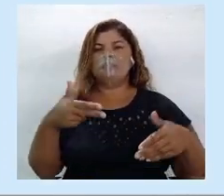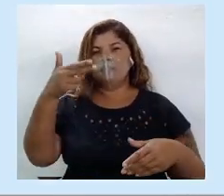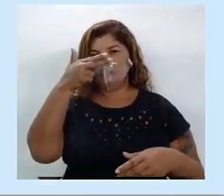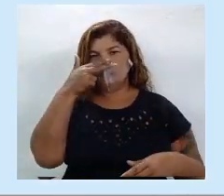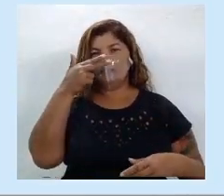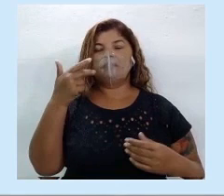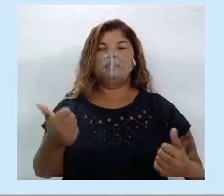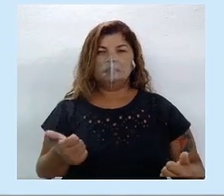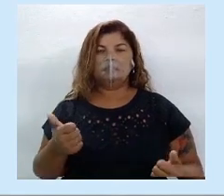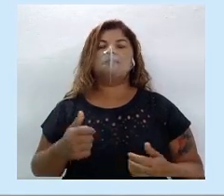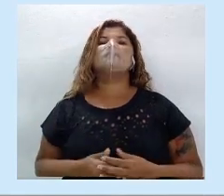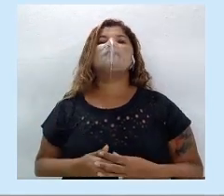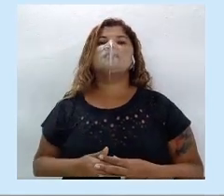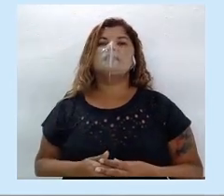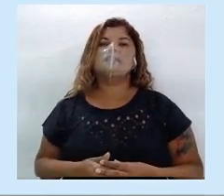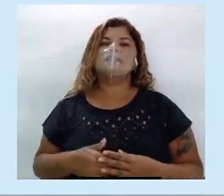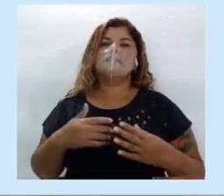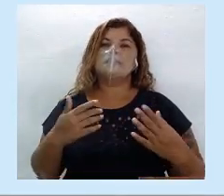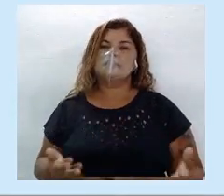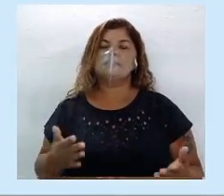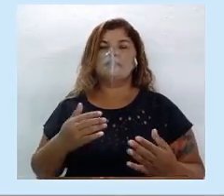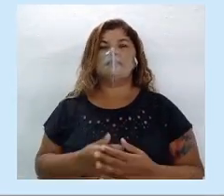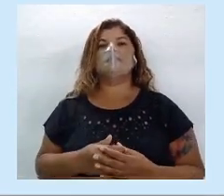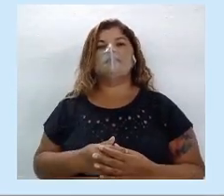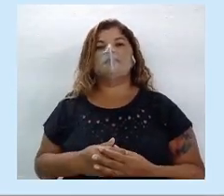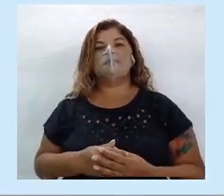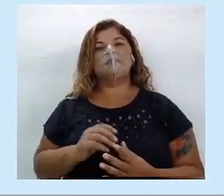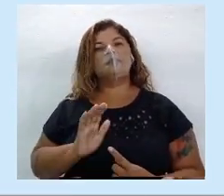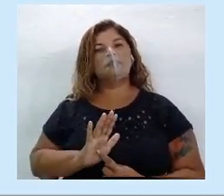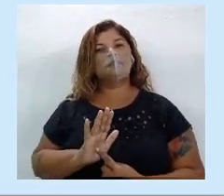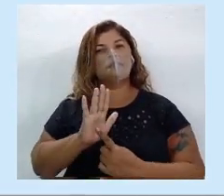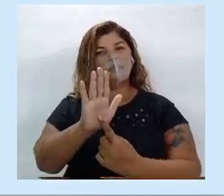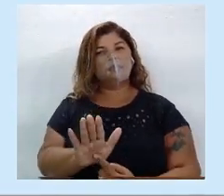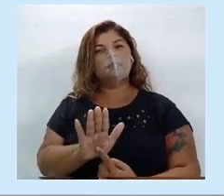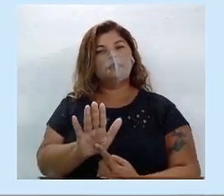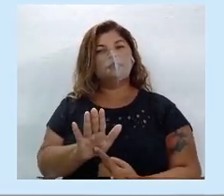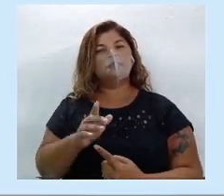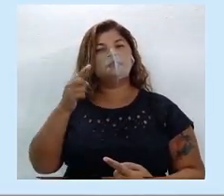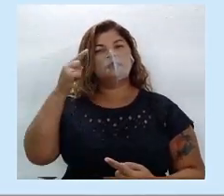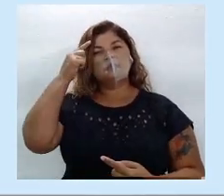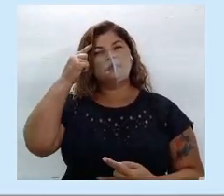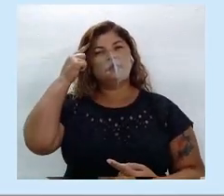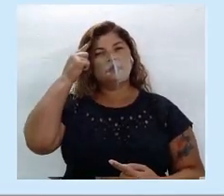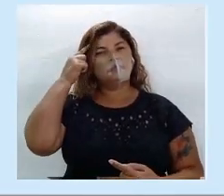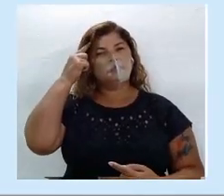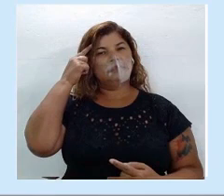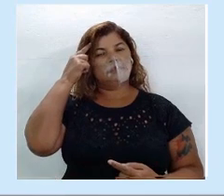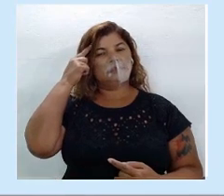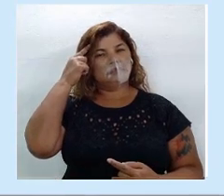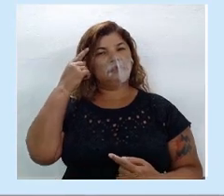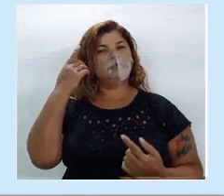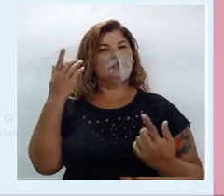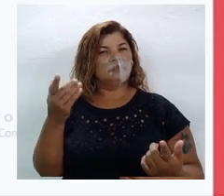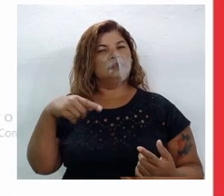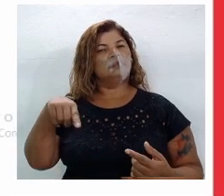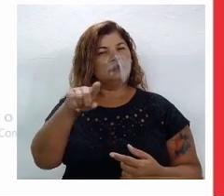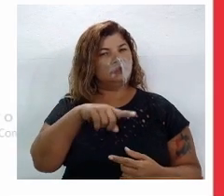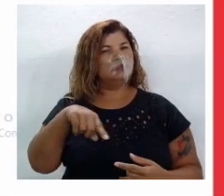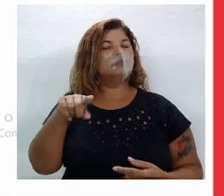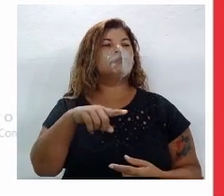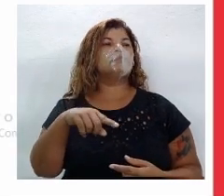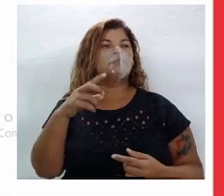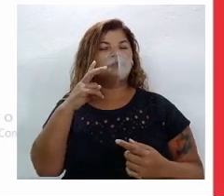país. Vamos lá, vamos em frente. Para começar, trouxe para vocês um pensamento. Olhem para a tela